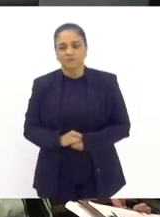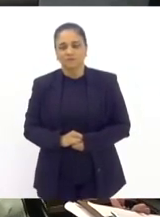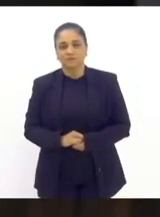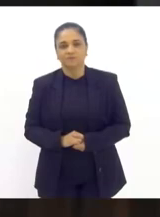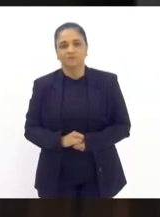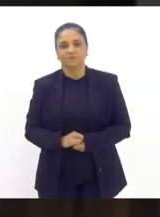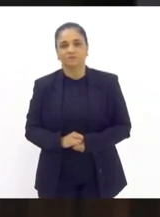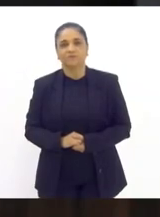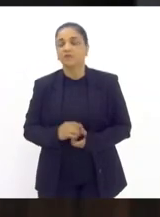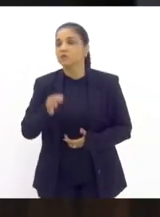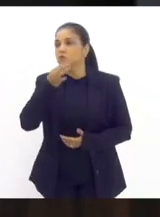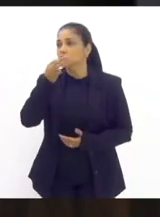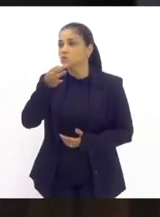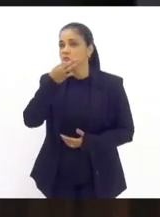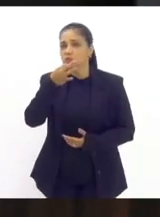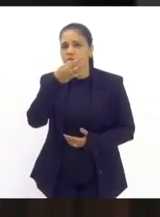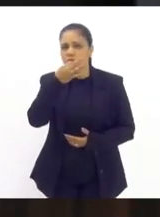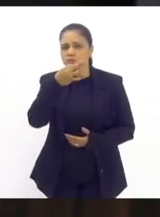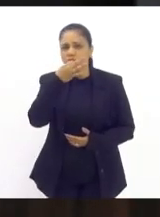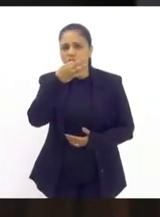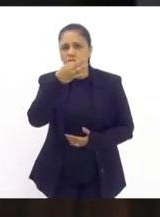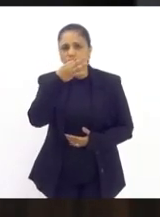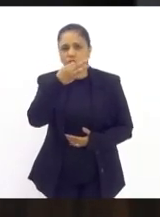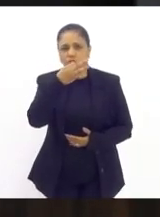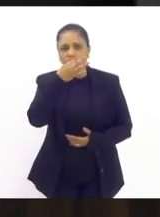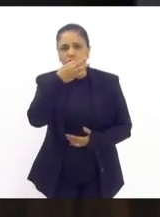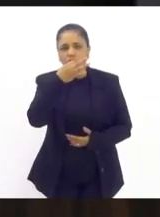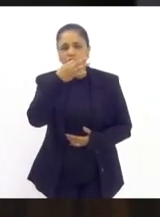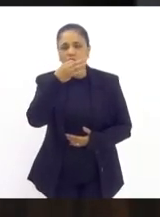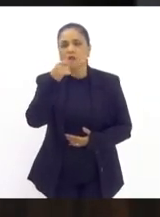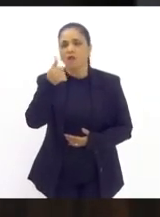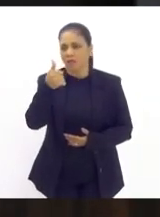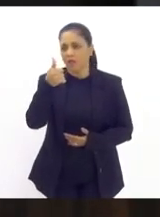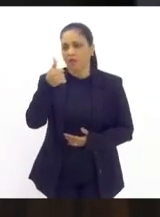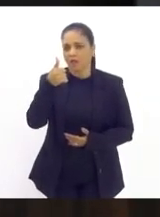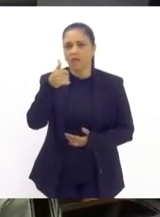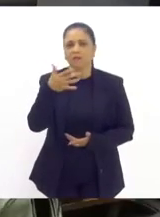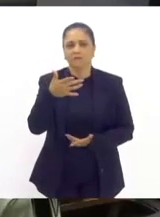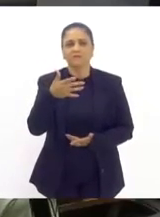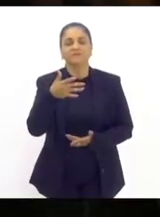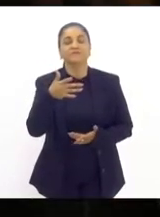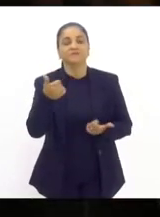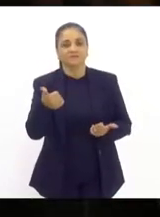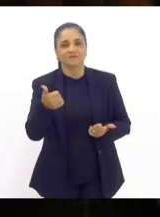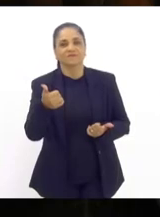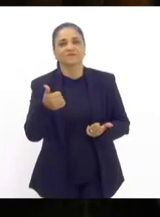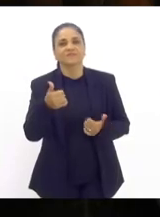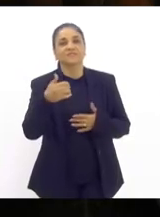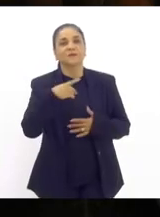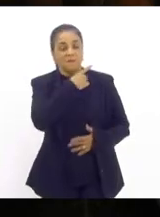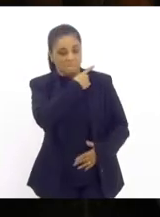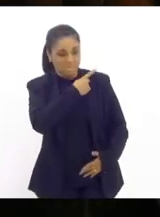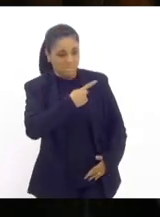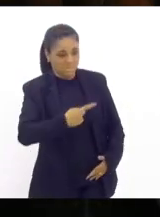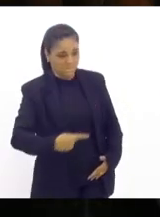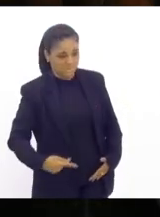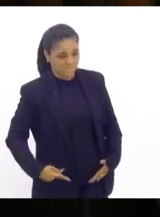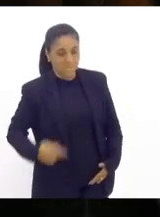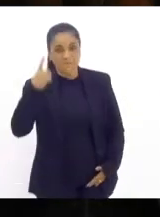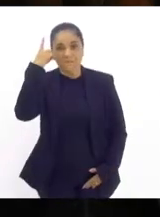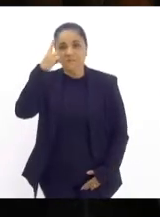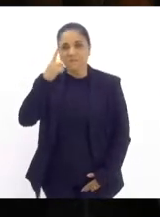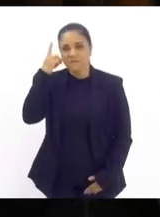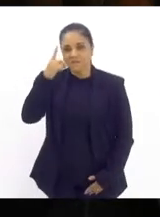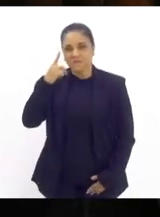pessoal do som é acende isso senhora Presidente deputada